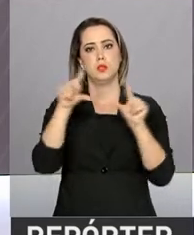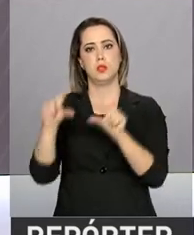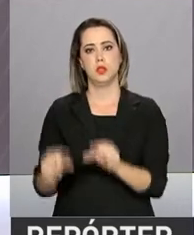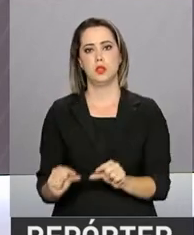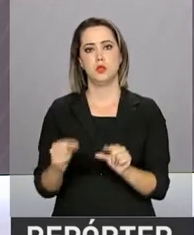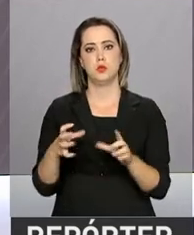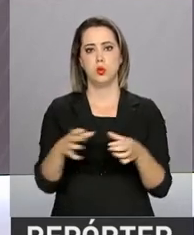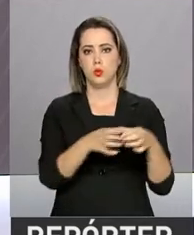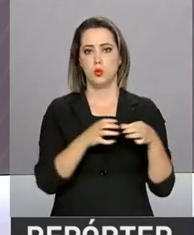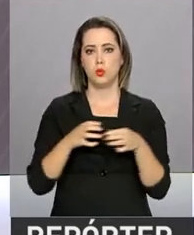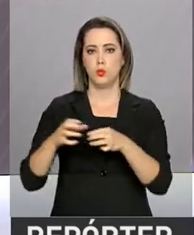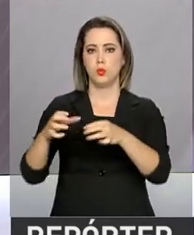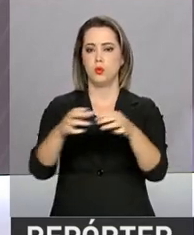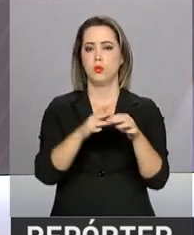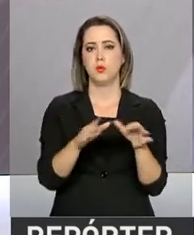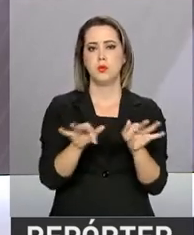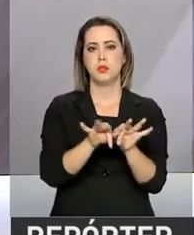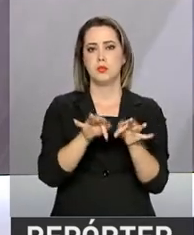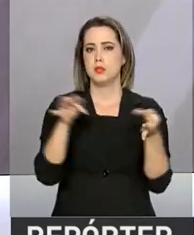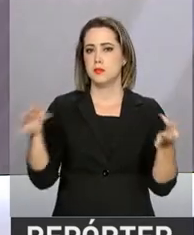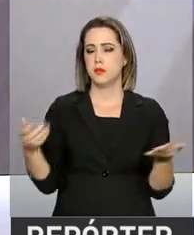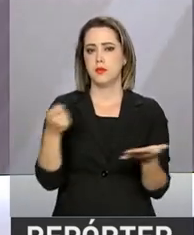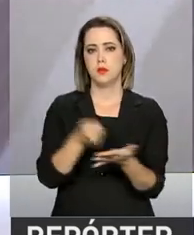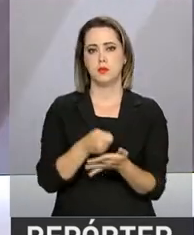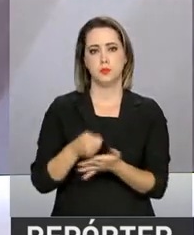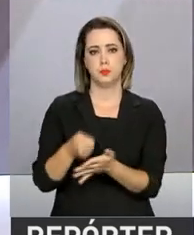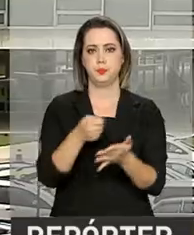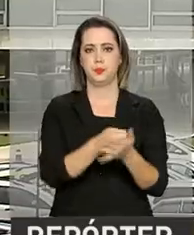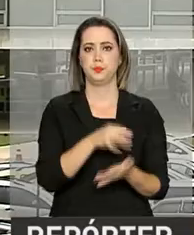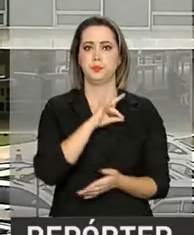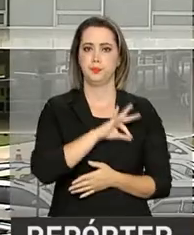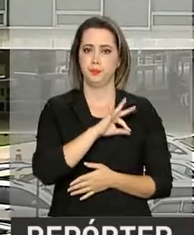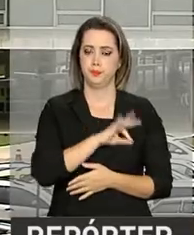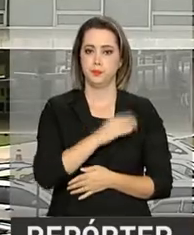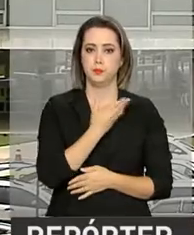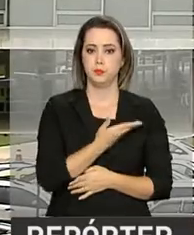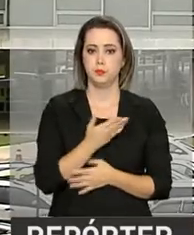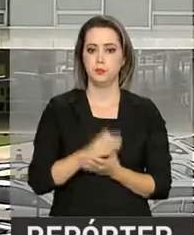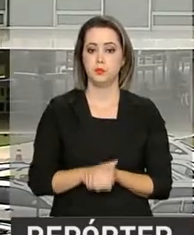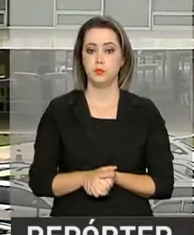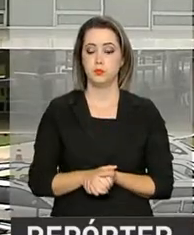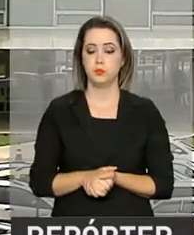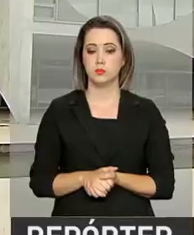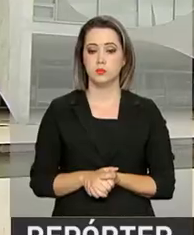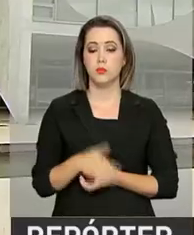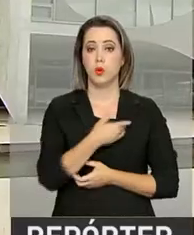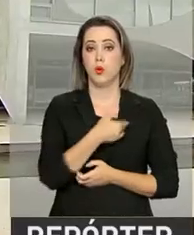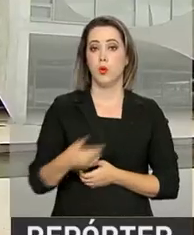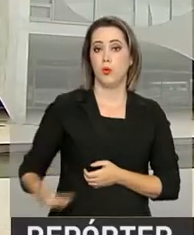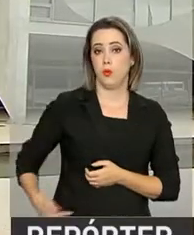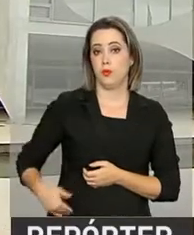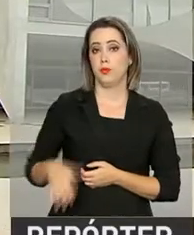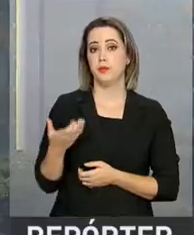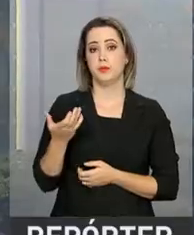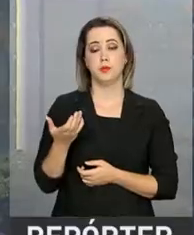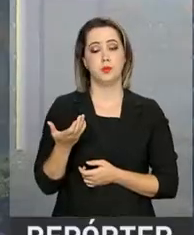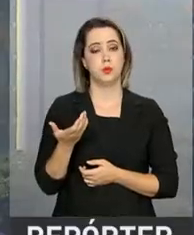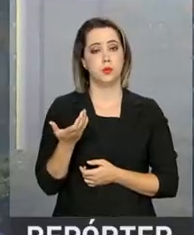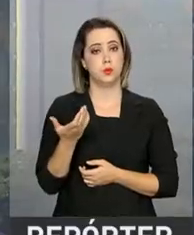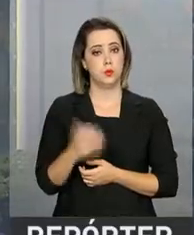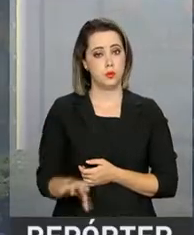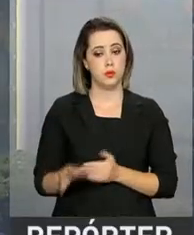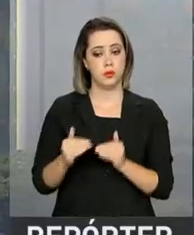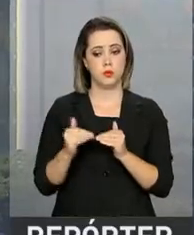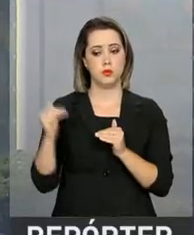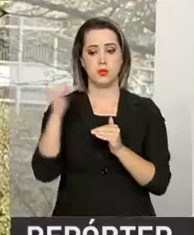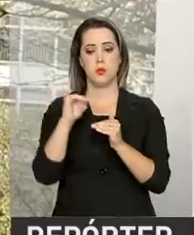setores com desoneração da folha de pagamento o governo decidiu não aumentar impostos para cumprir